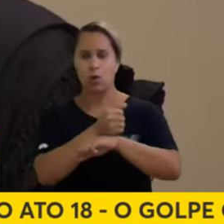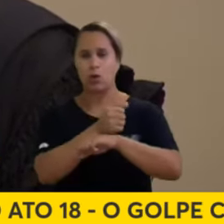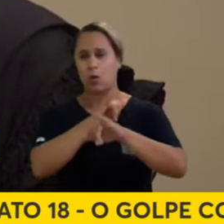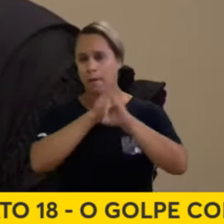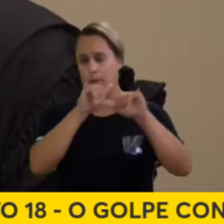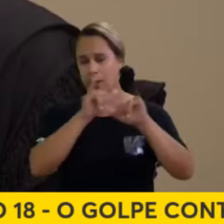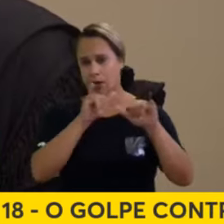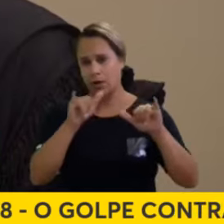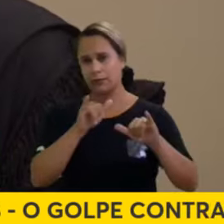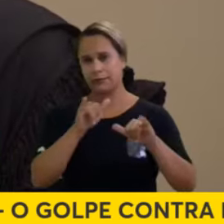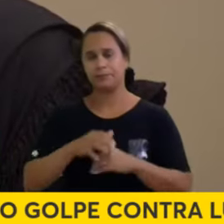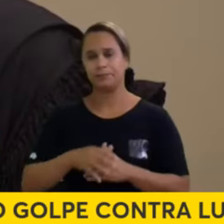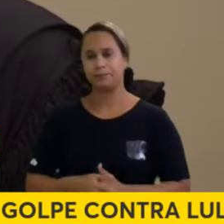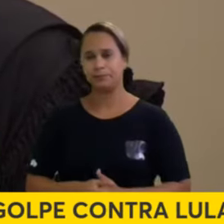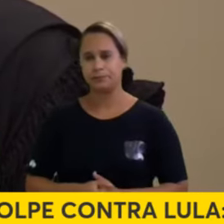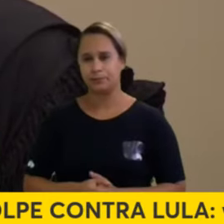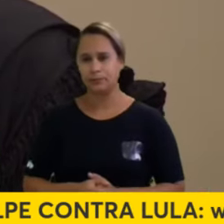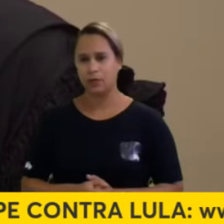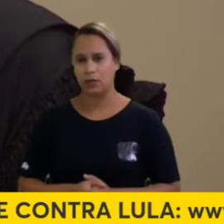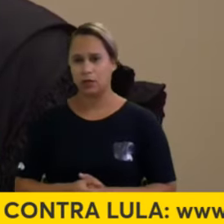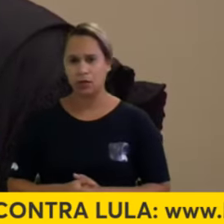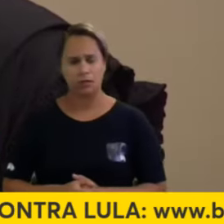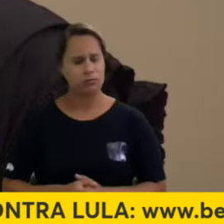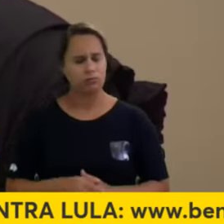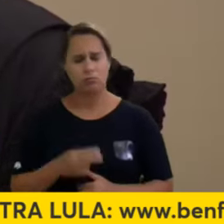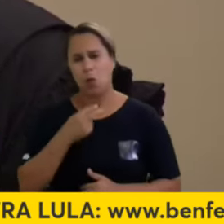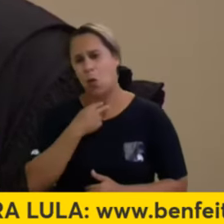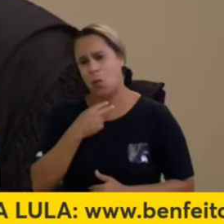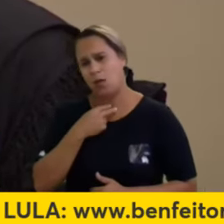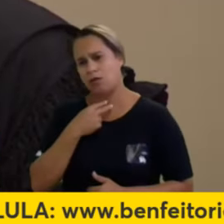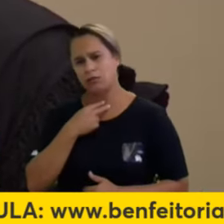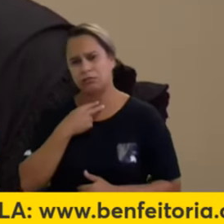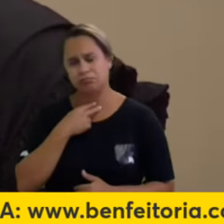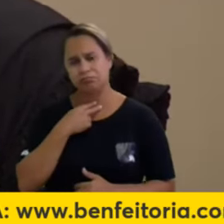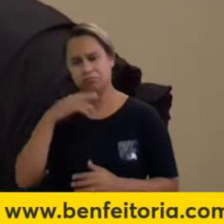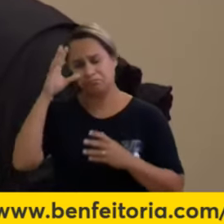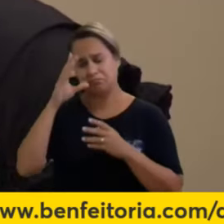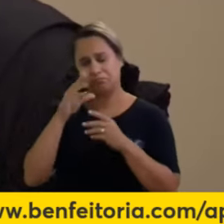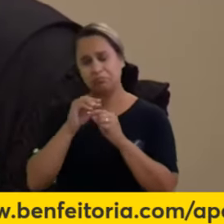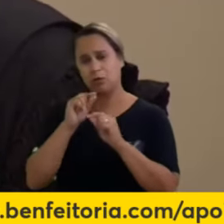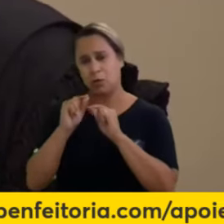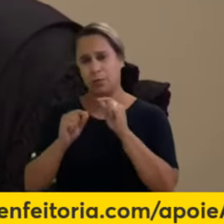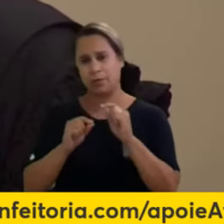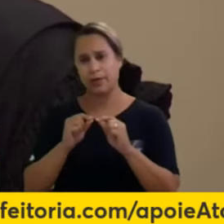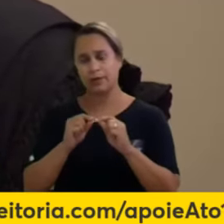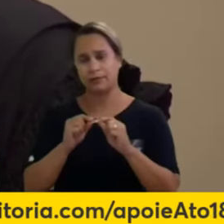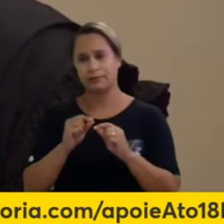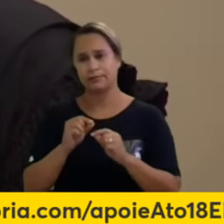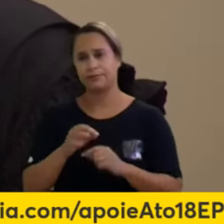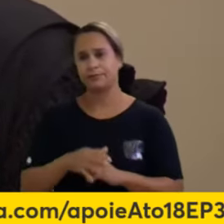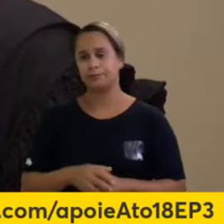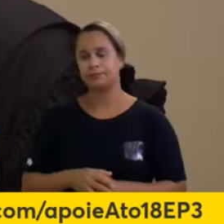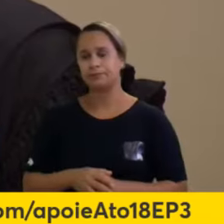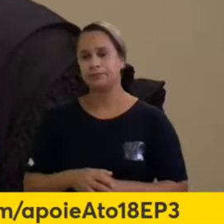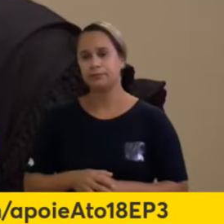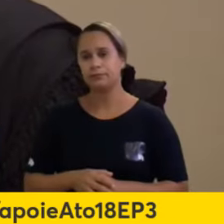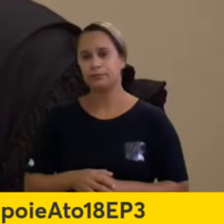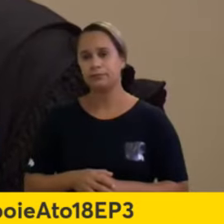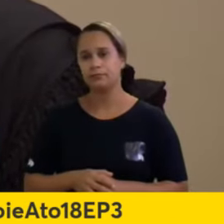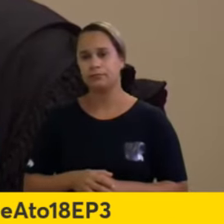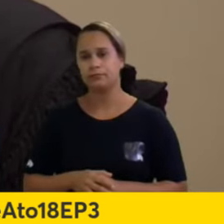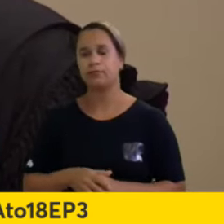R 67.500 não deve ser considerado aqui cito o seguinte na prestação de contas